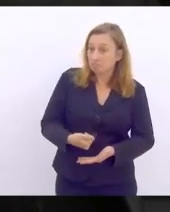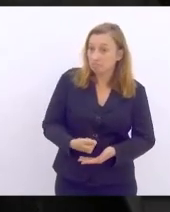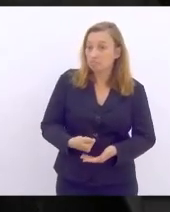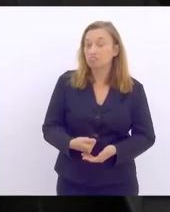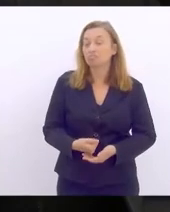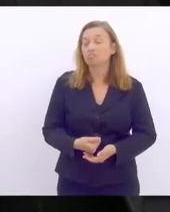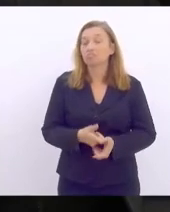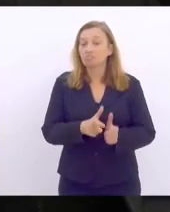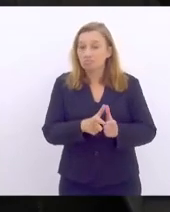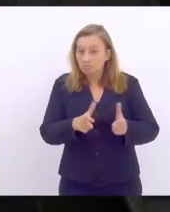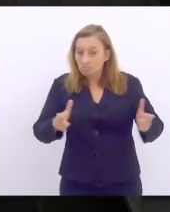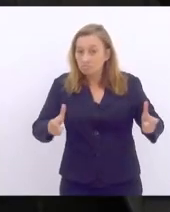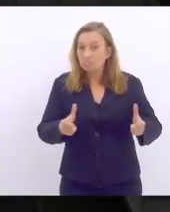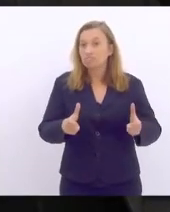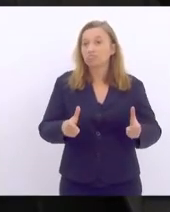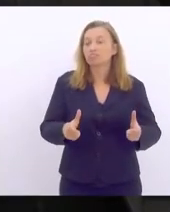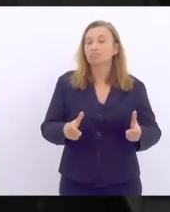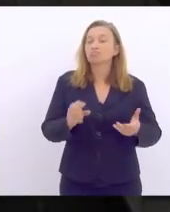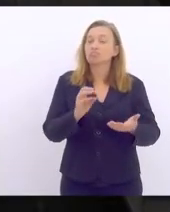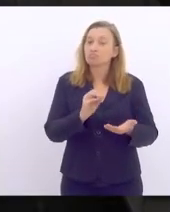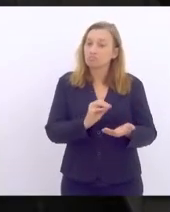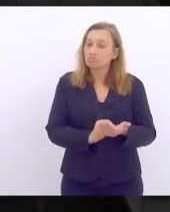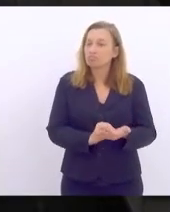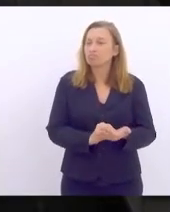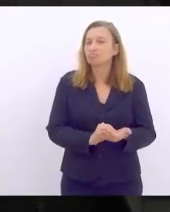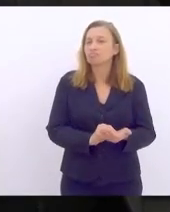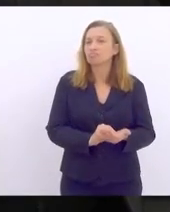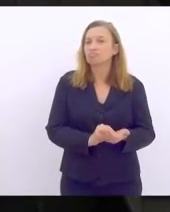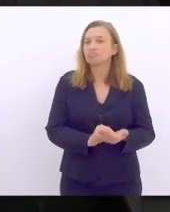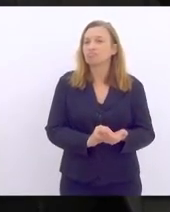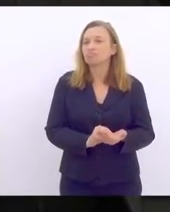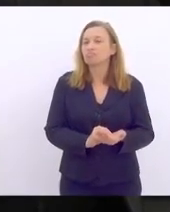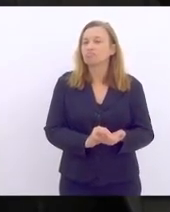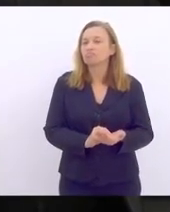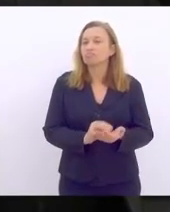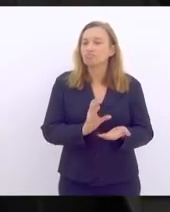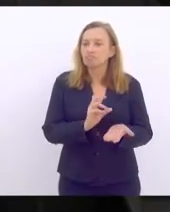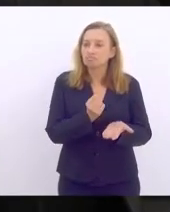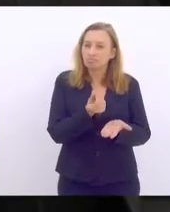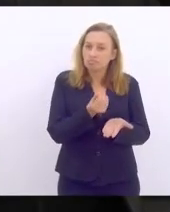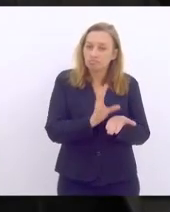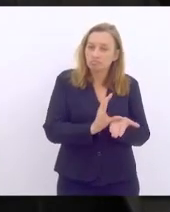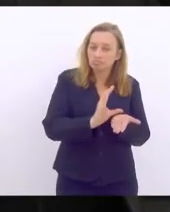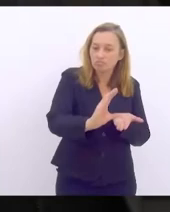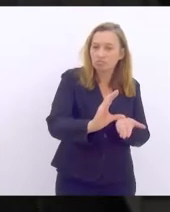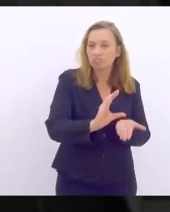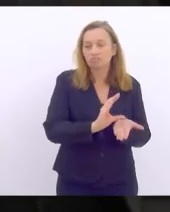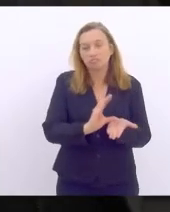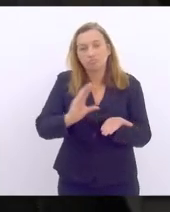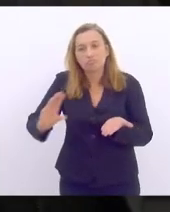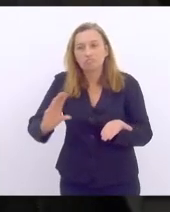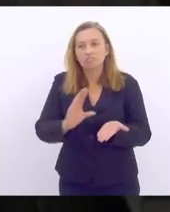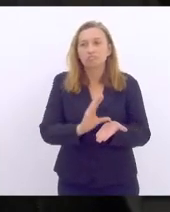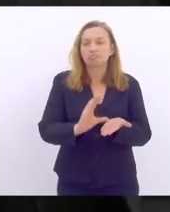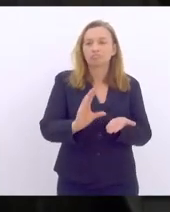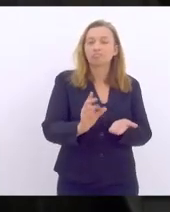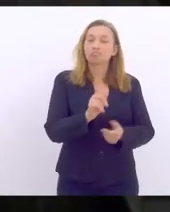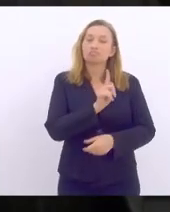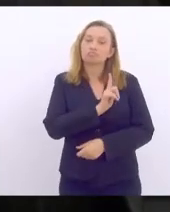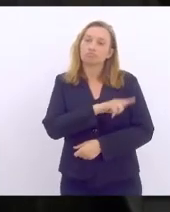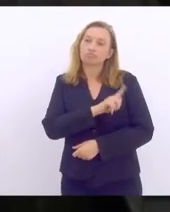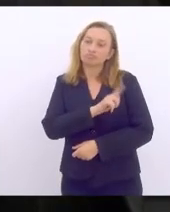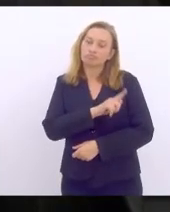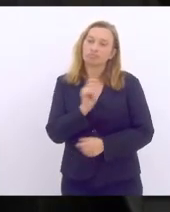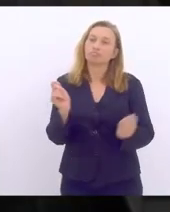violentíssima pela falta de Repasses e pela falta de gestão